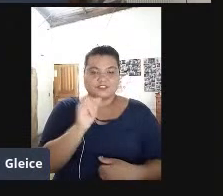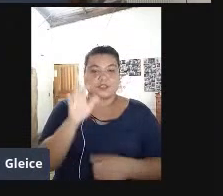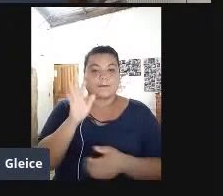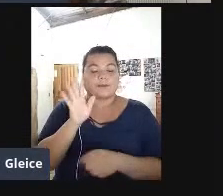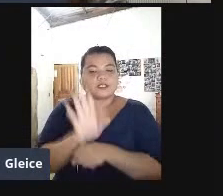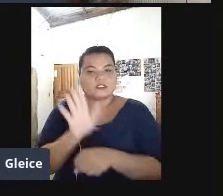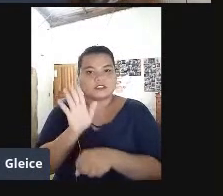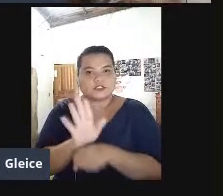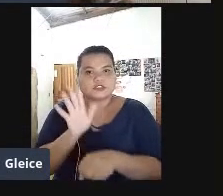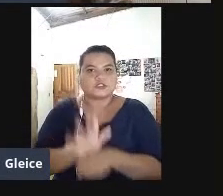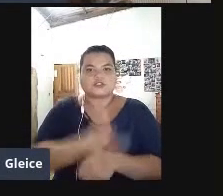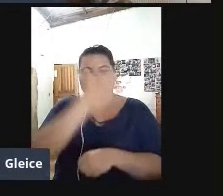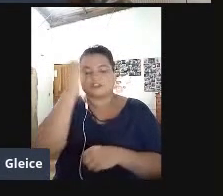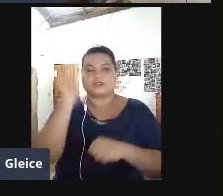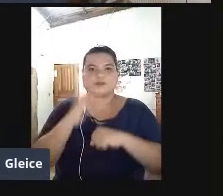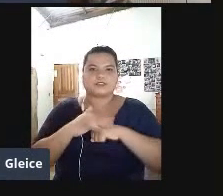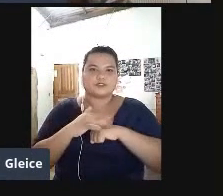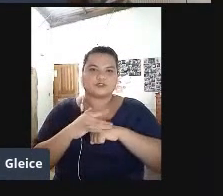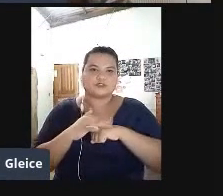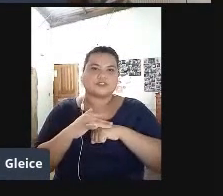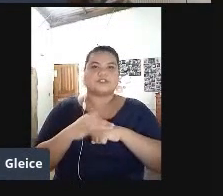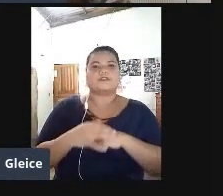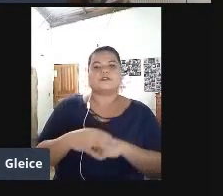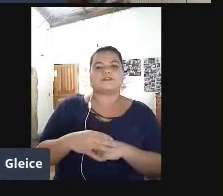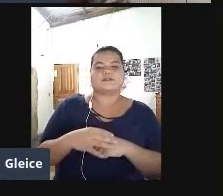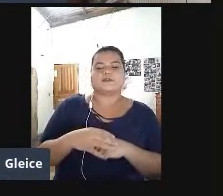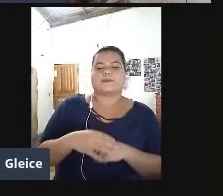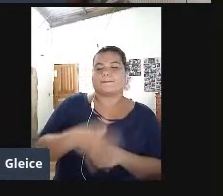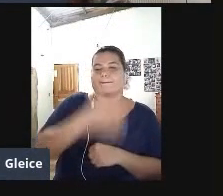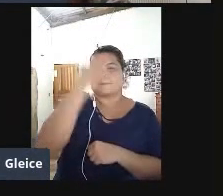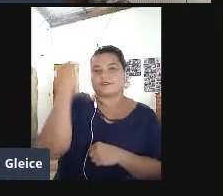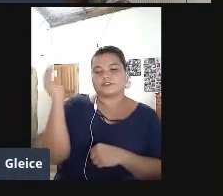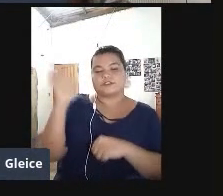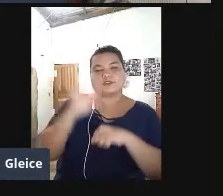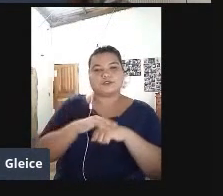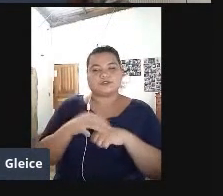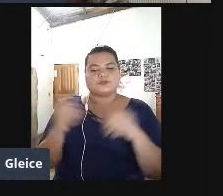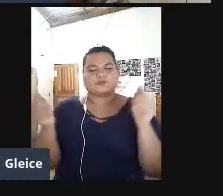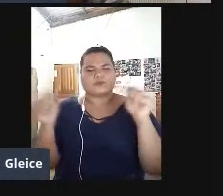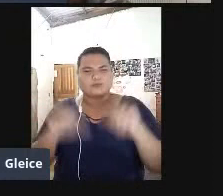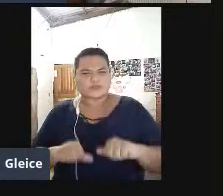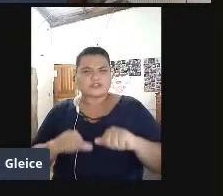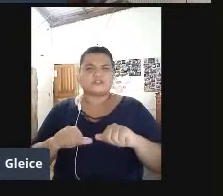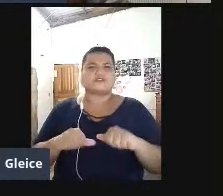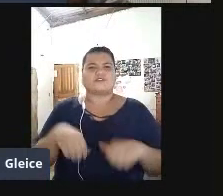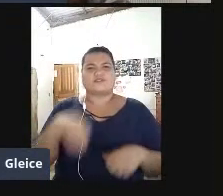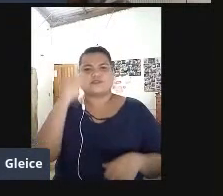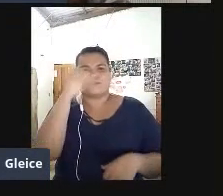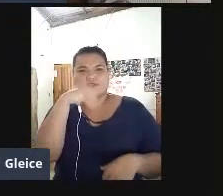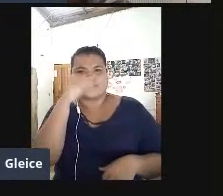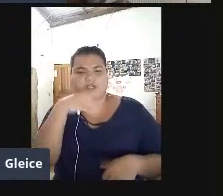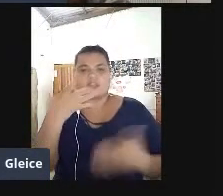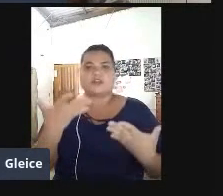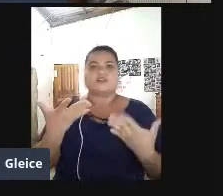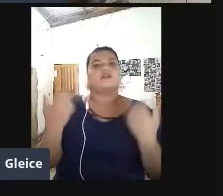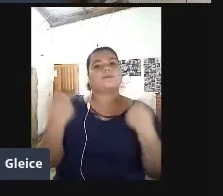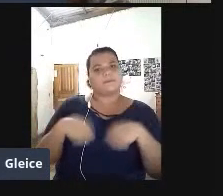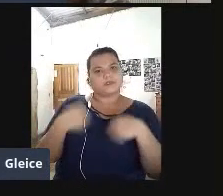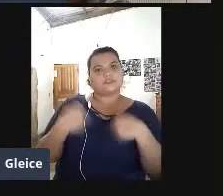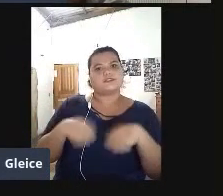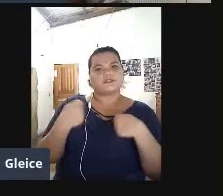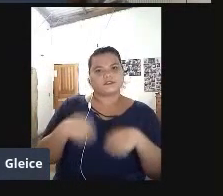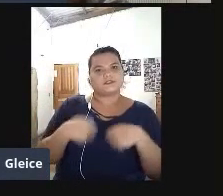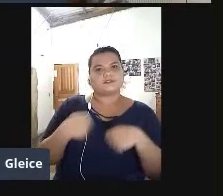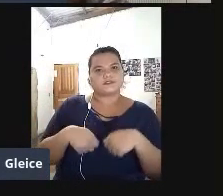quando eu tenho um paciente inflamado, infectado, com processo inflamatório ou com um quadro séptico, eu tenho um paciente que tem uma